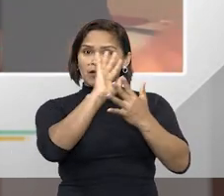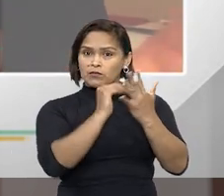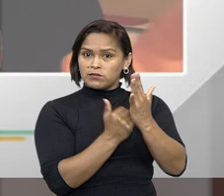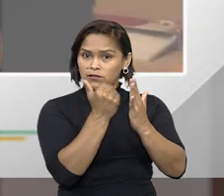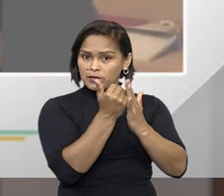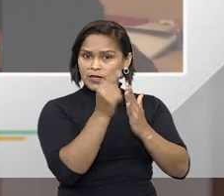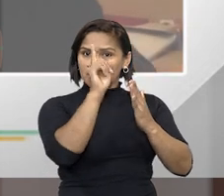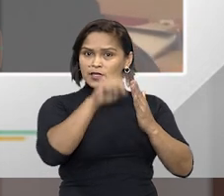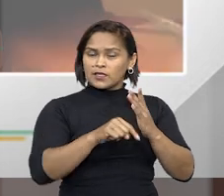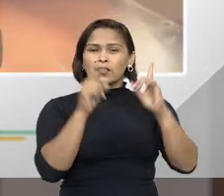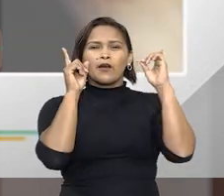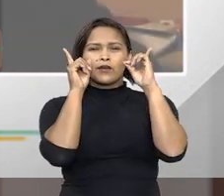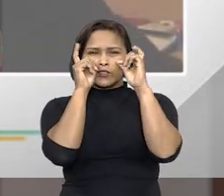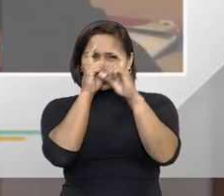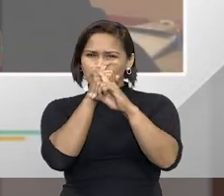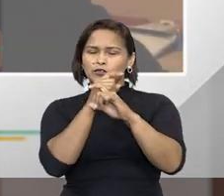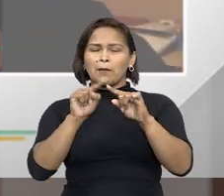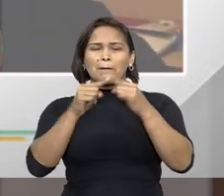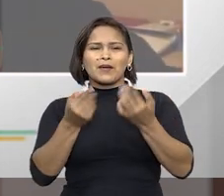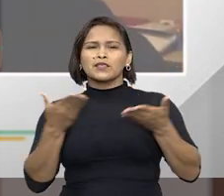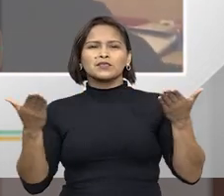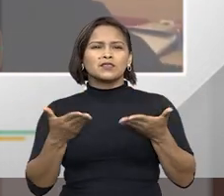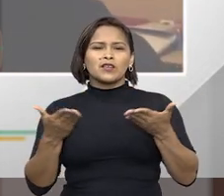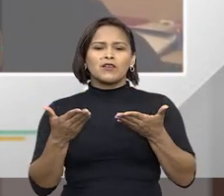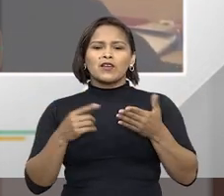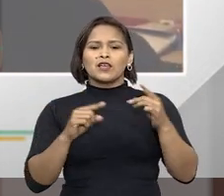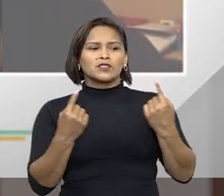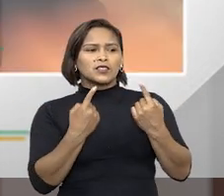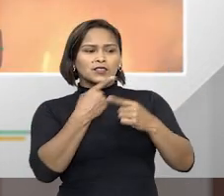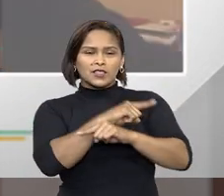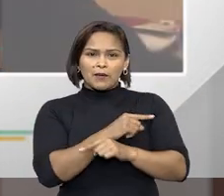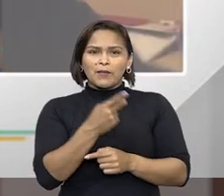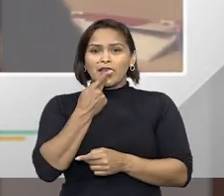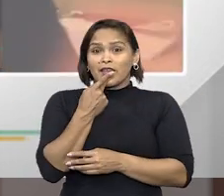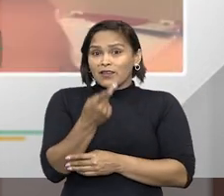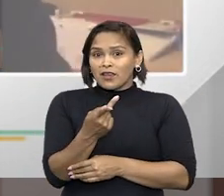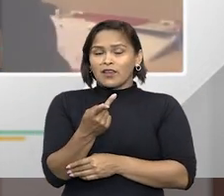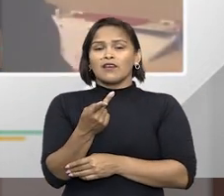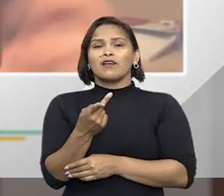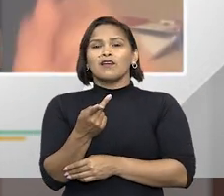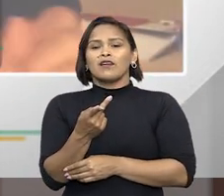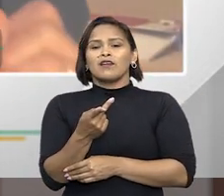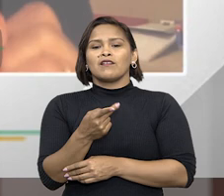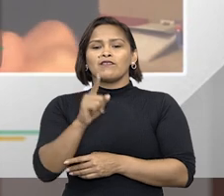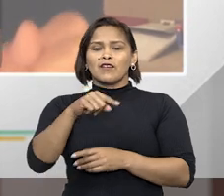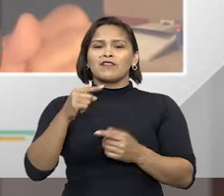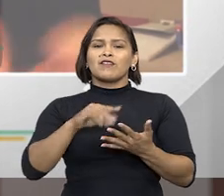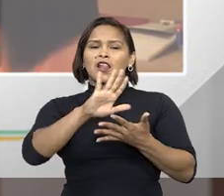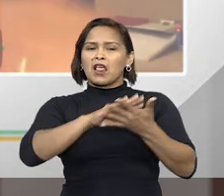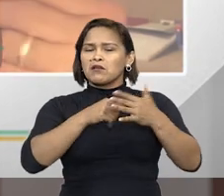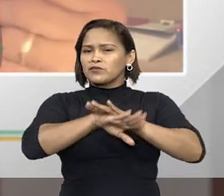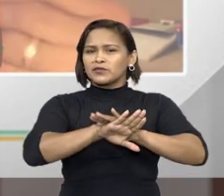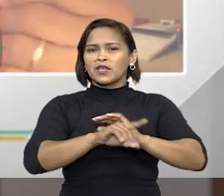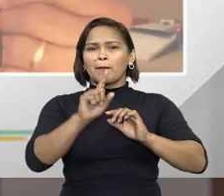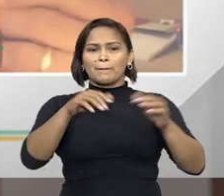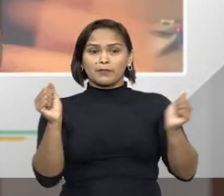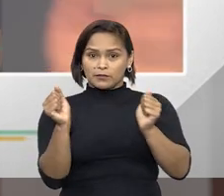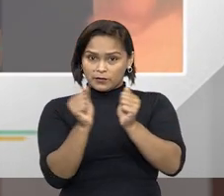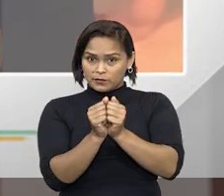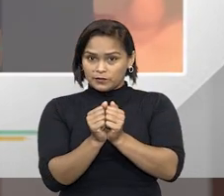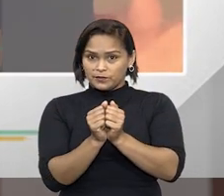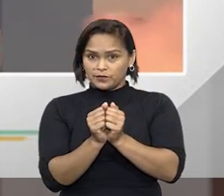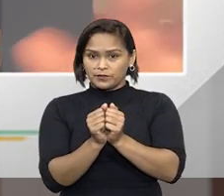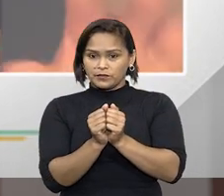difícil, mas se não vê o caso, interpõe, já sabendo que vai dizer que não, que vai ser indeferido, mas você junta. Né? Chega no